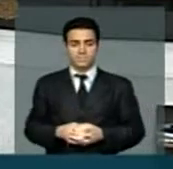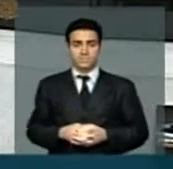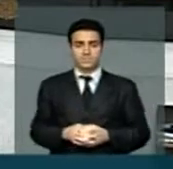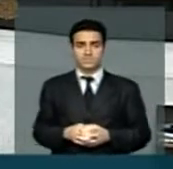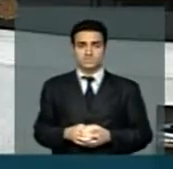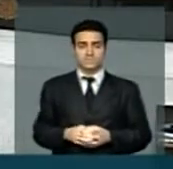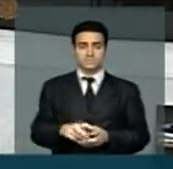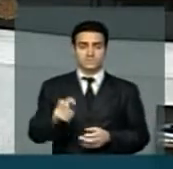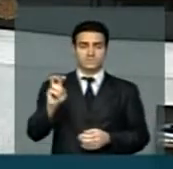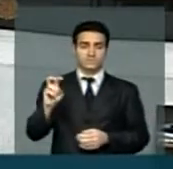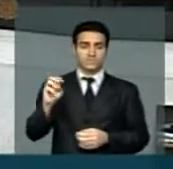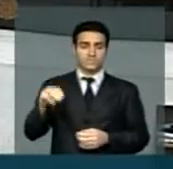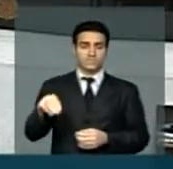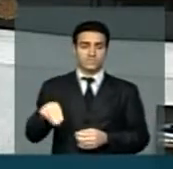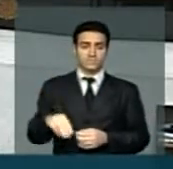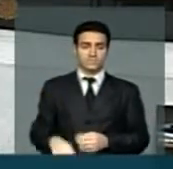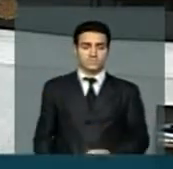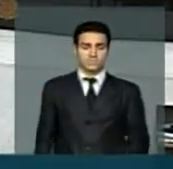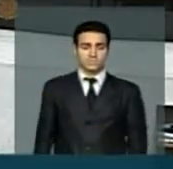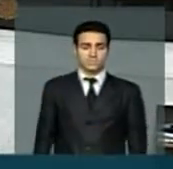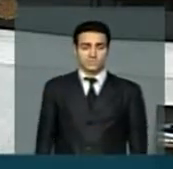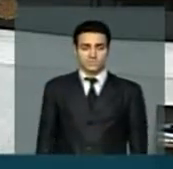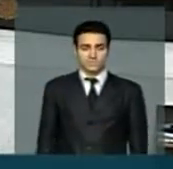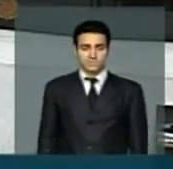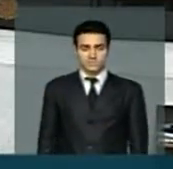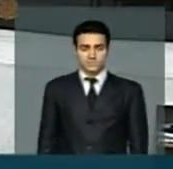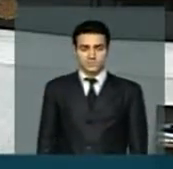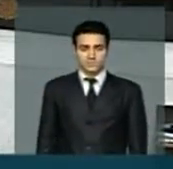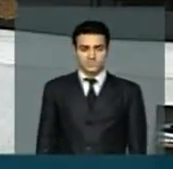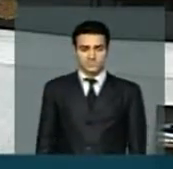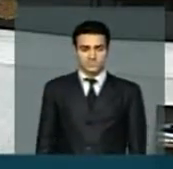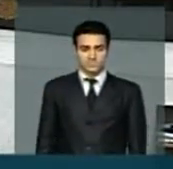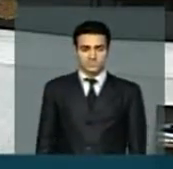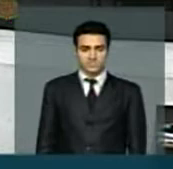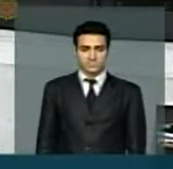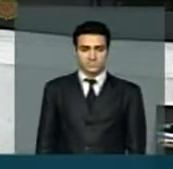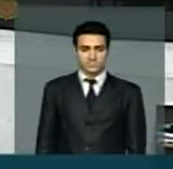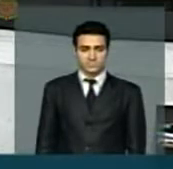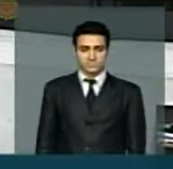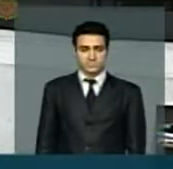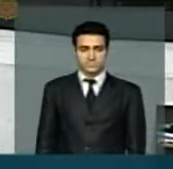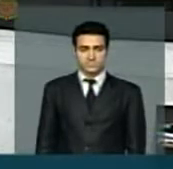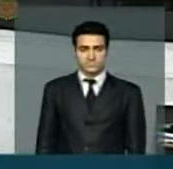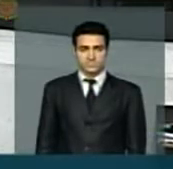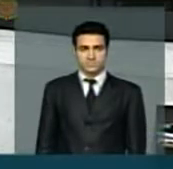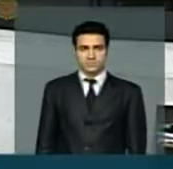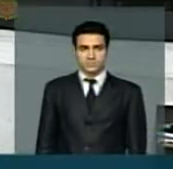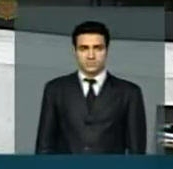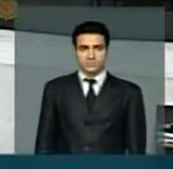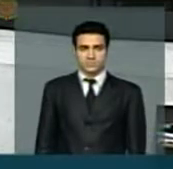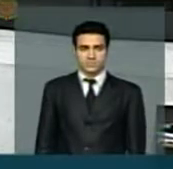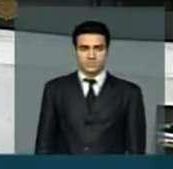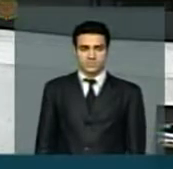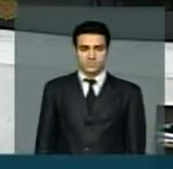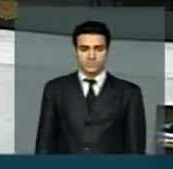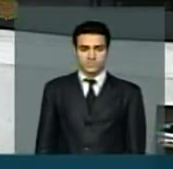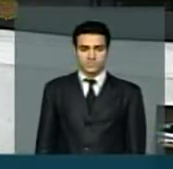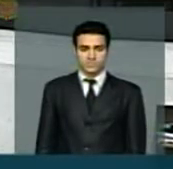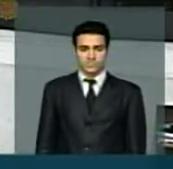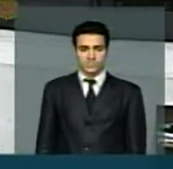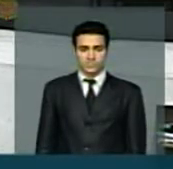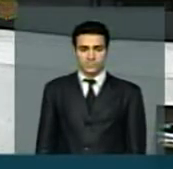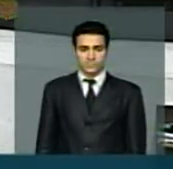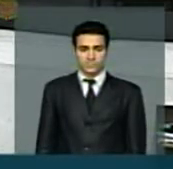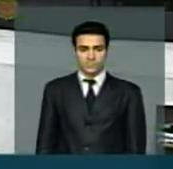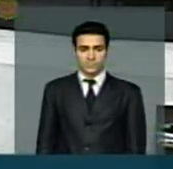Sua Excelência dispõe de 5 minutos da tribuna. Obrigado. Obrigado mesmo. Foi grande, foi bom. Muito bom o